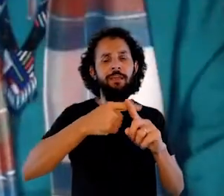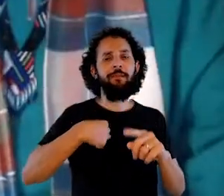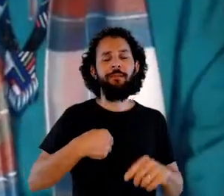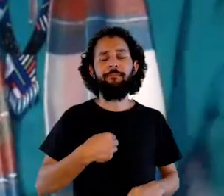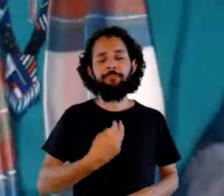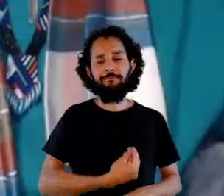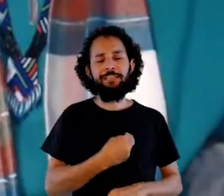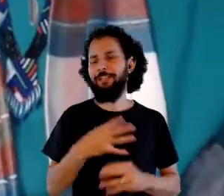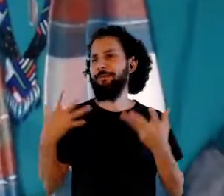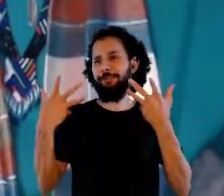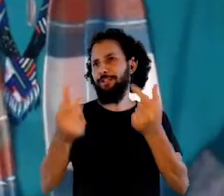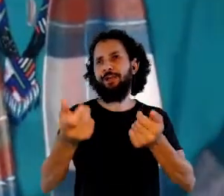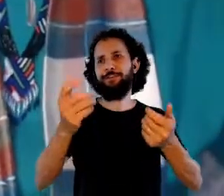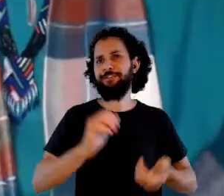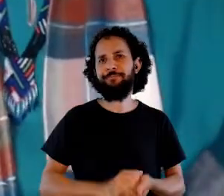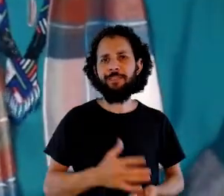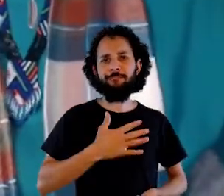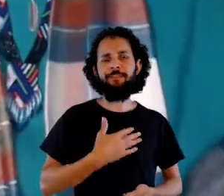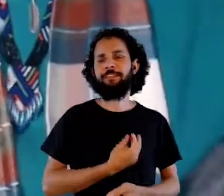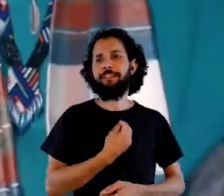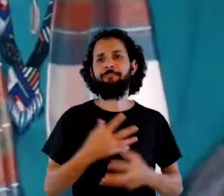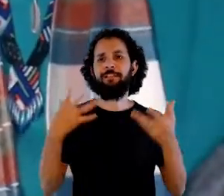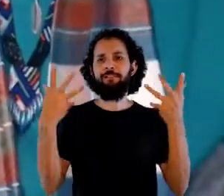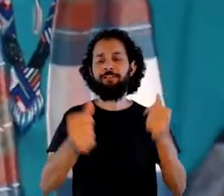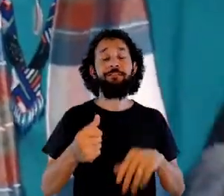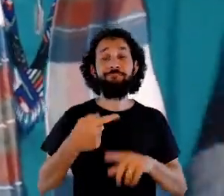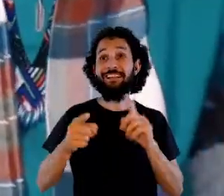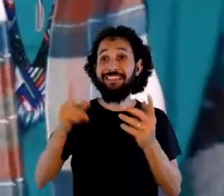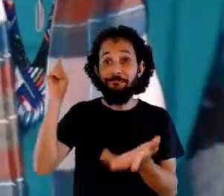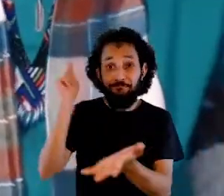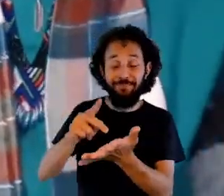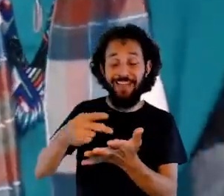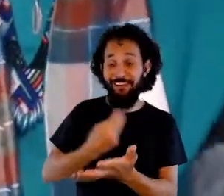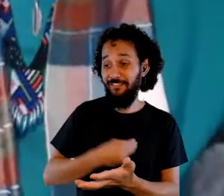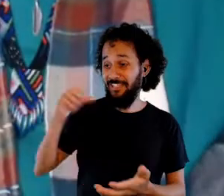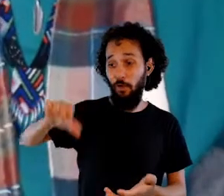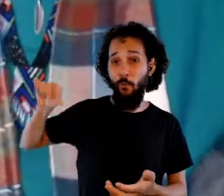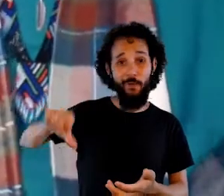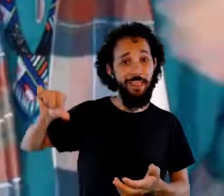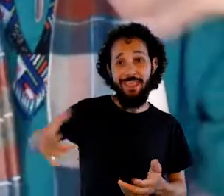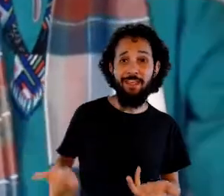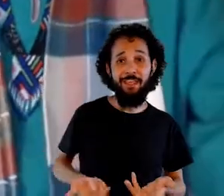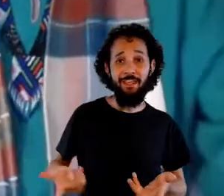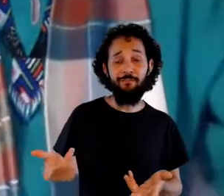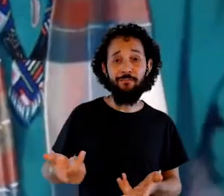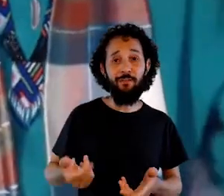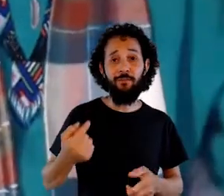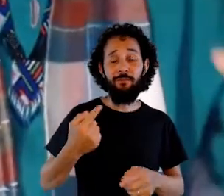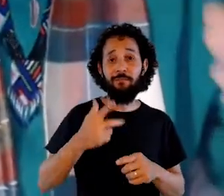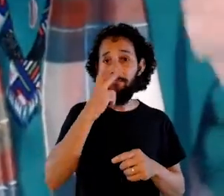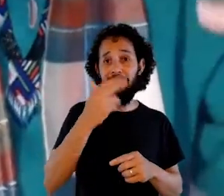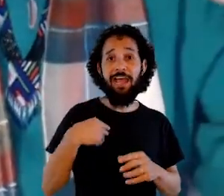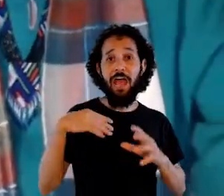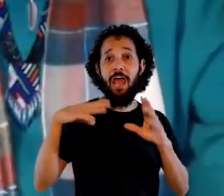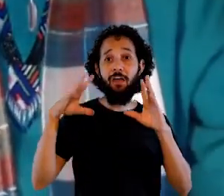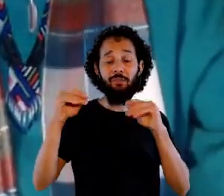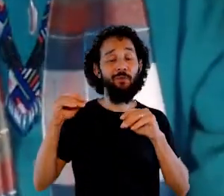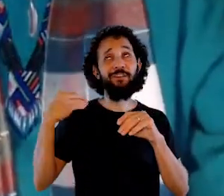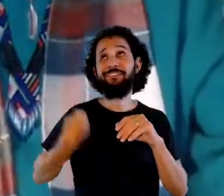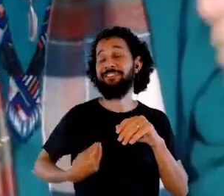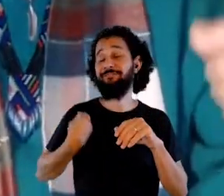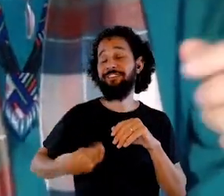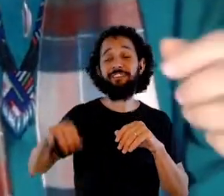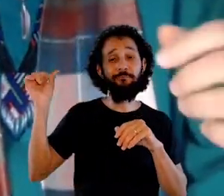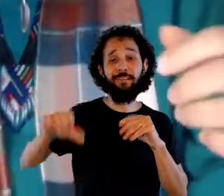vida está maravilhosa, a vida dela está horrível. Está tudo acontecendo de ruim, ela já está vivendo a noite escura dela, mas ela fala, minha vida é ótima,